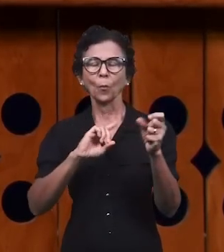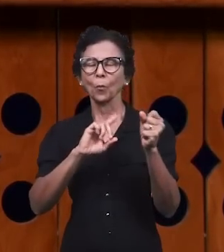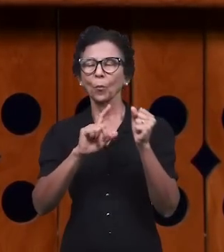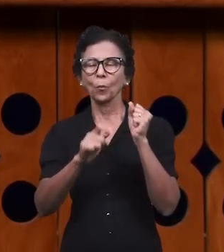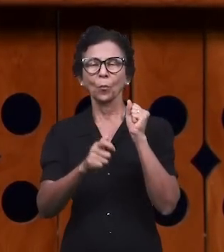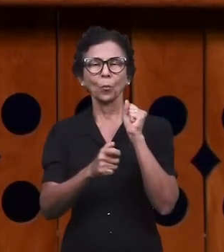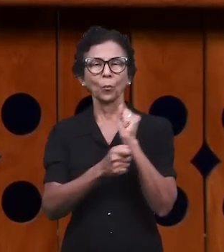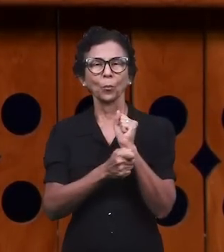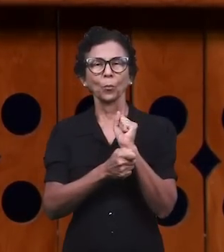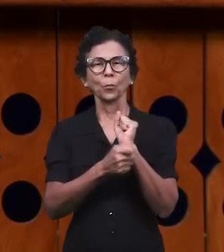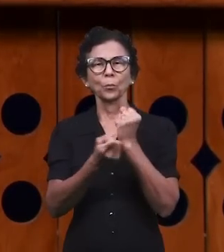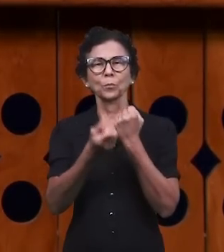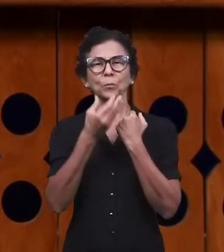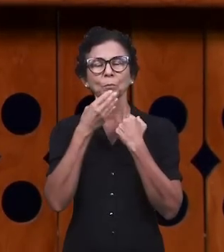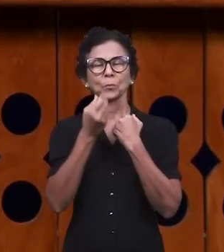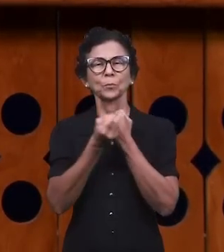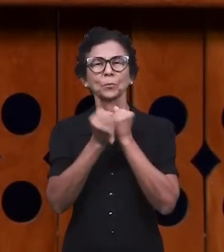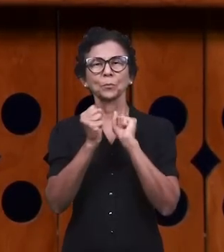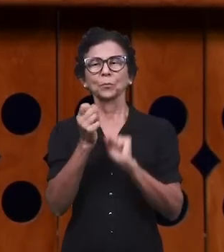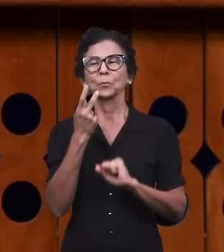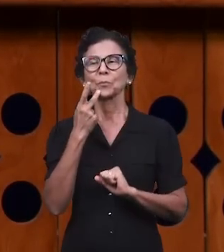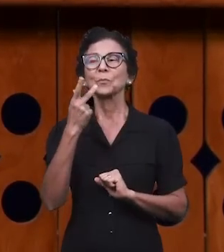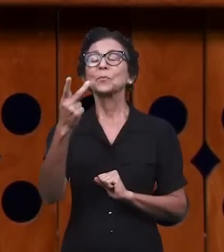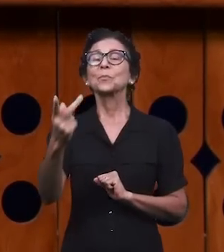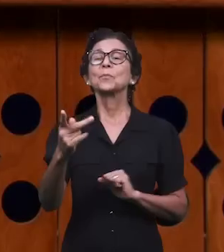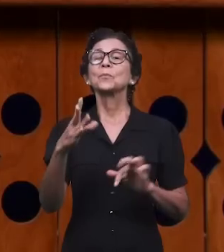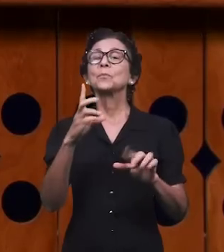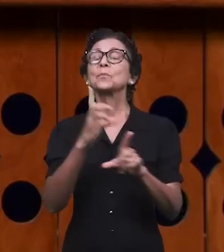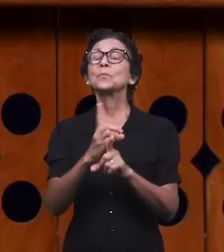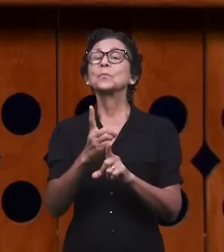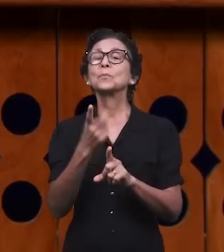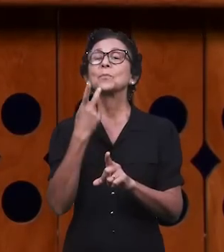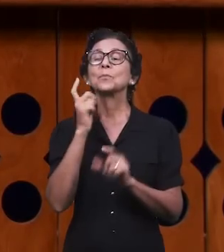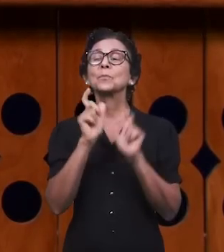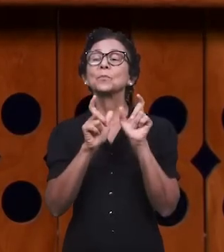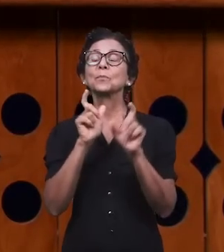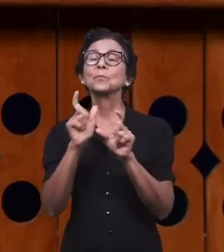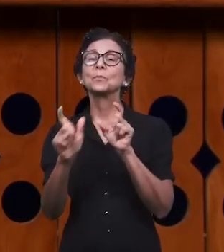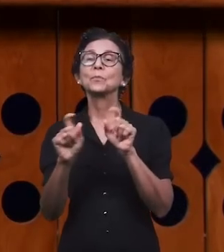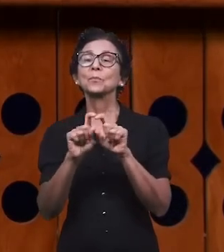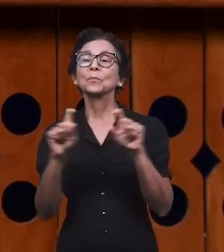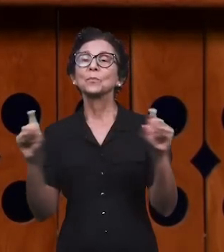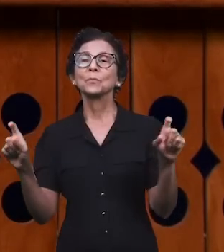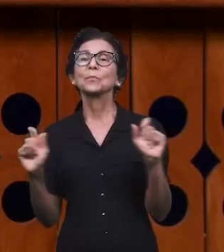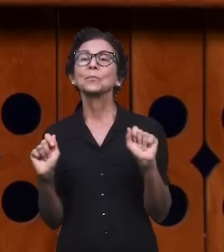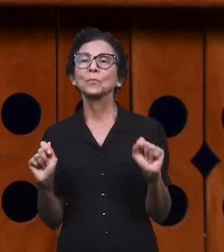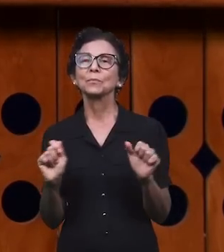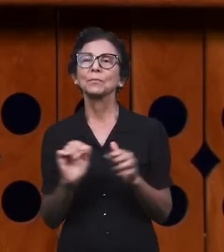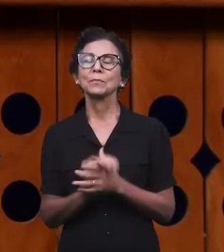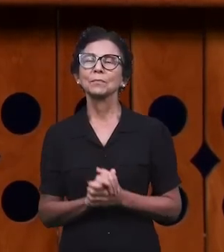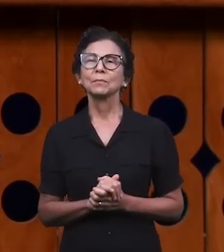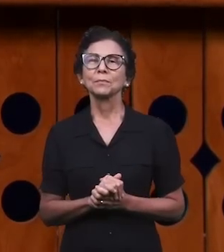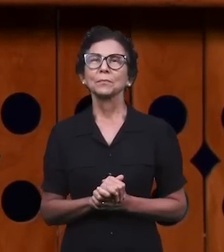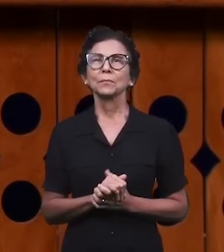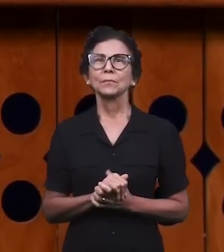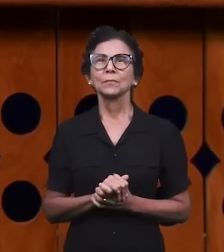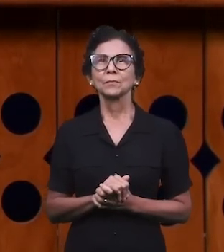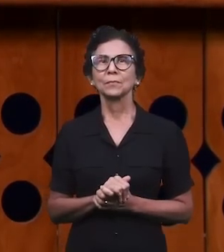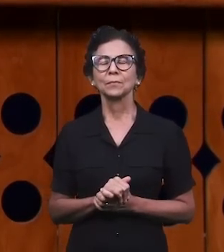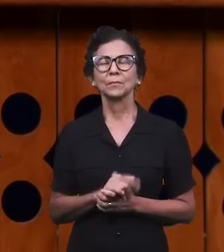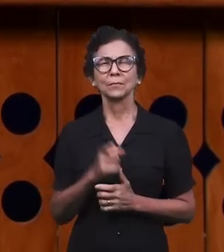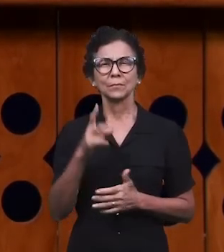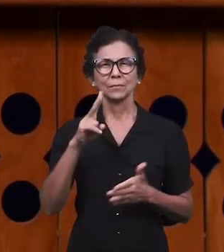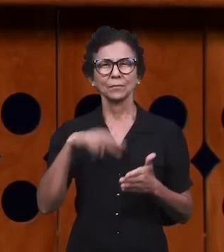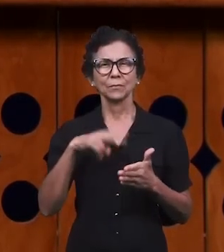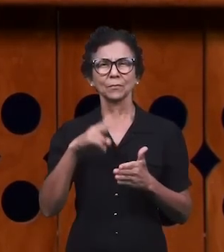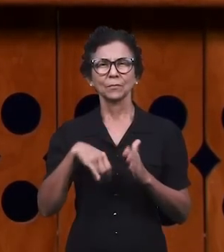revelar aquele mistério que estava naquele enigma. Então, o que eles fizeram? Isso é a história. Os irmãos vão ler do